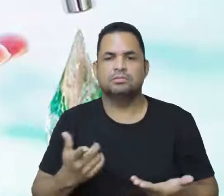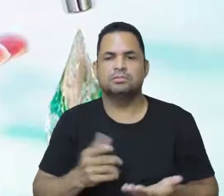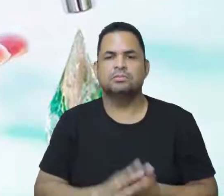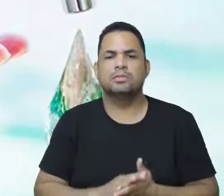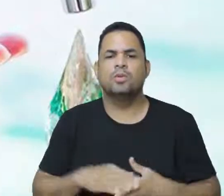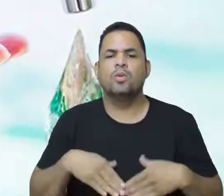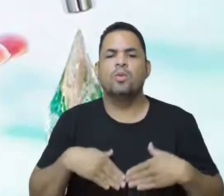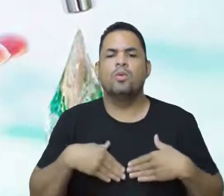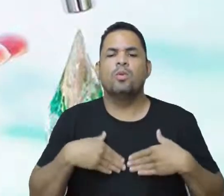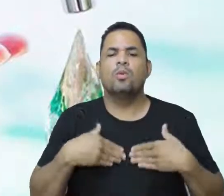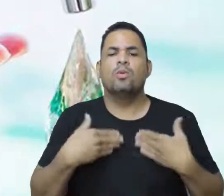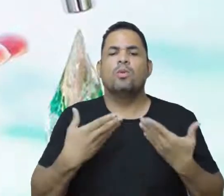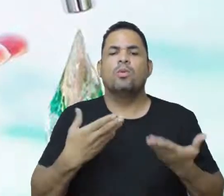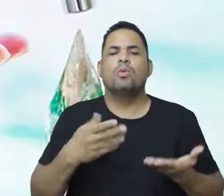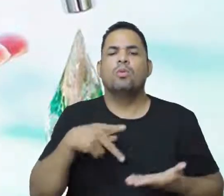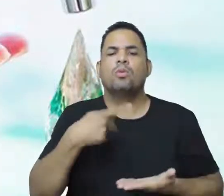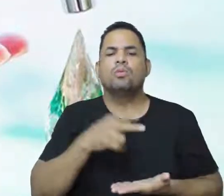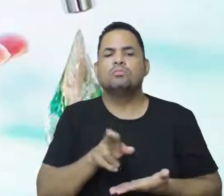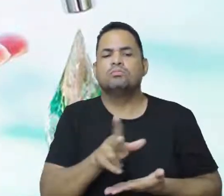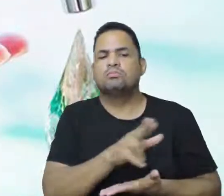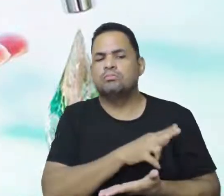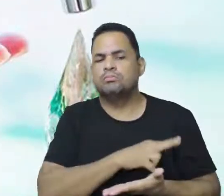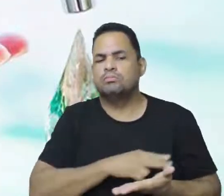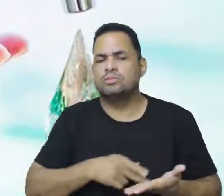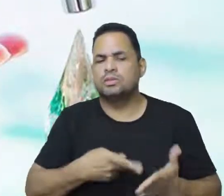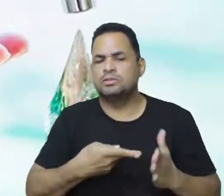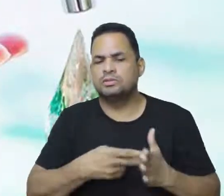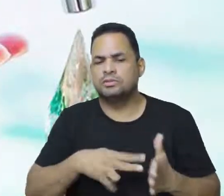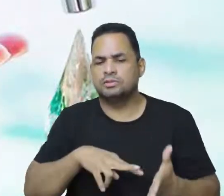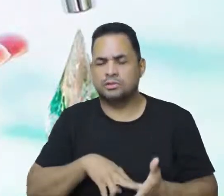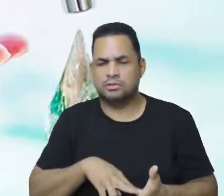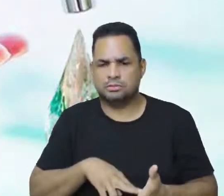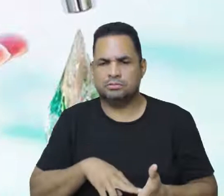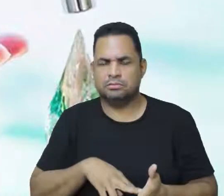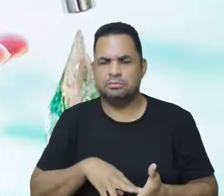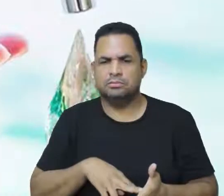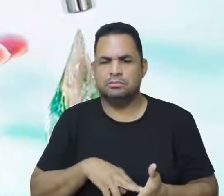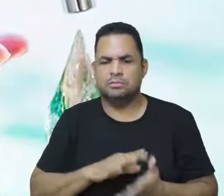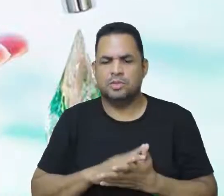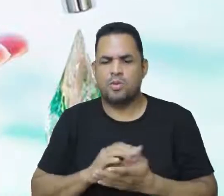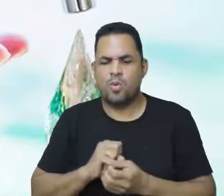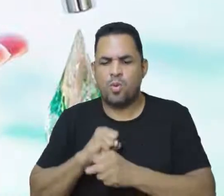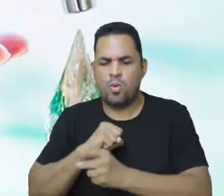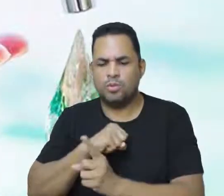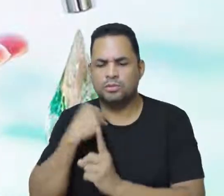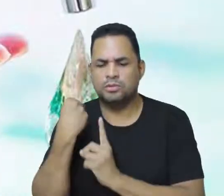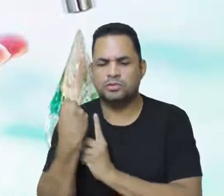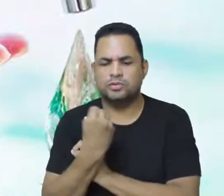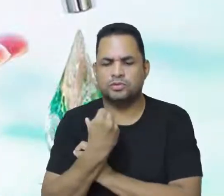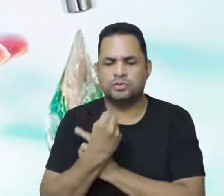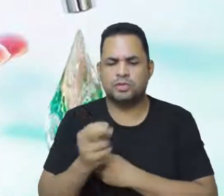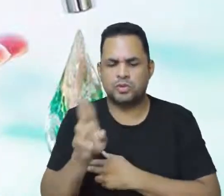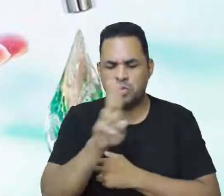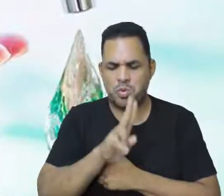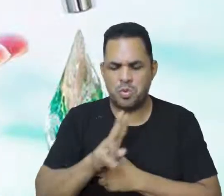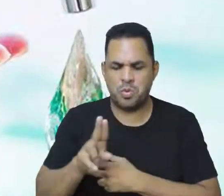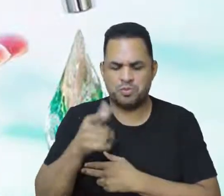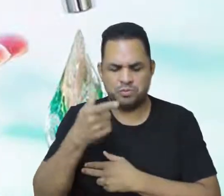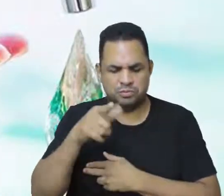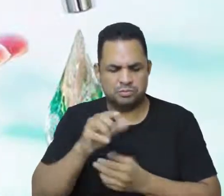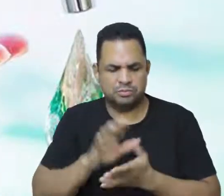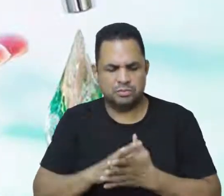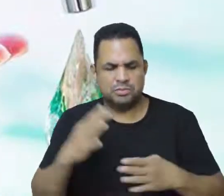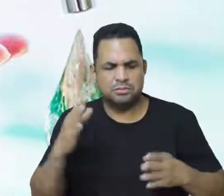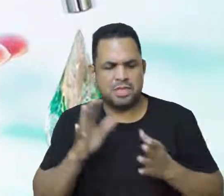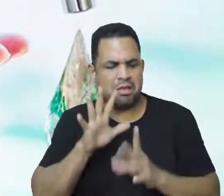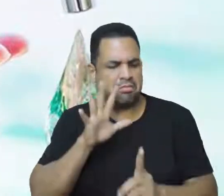Quando eu falo em consumo, eu estou falando em vários sentidos. Uma sociedade consumista é uma sociedade que traz grandes